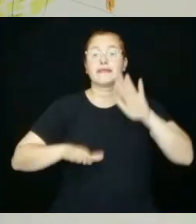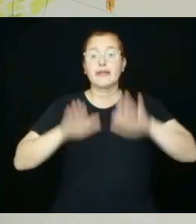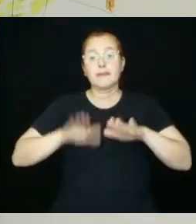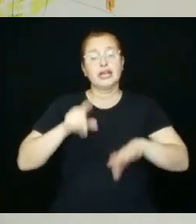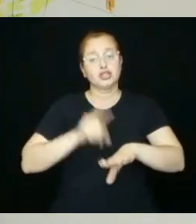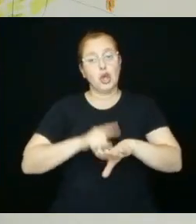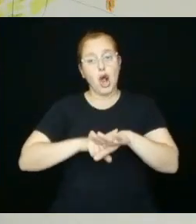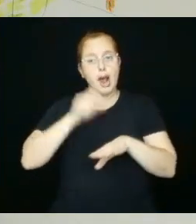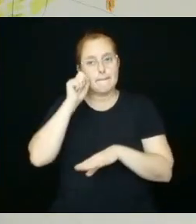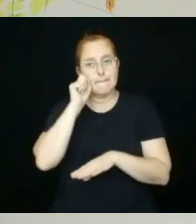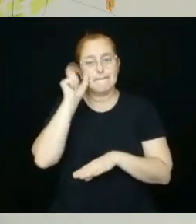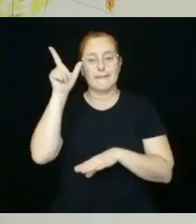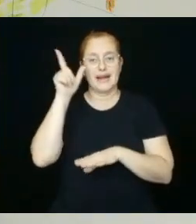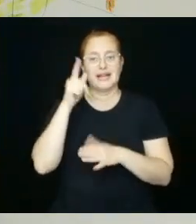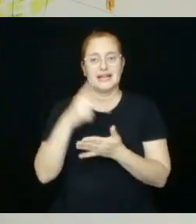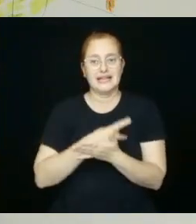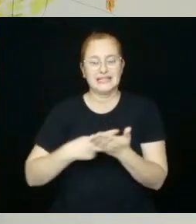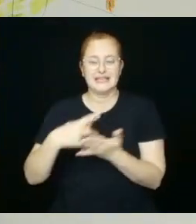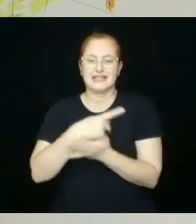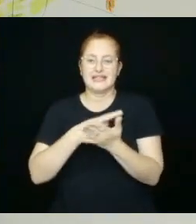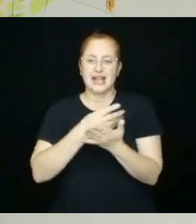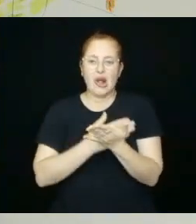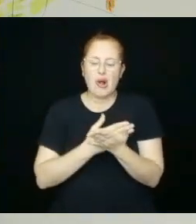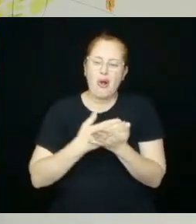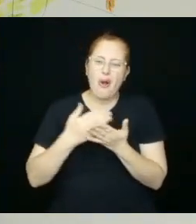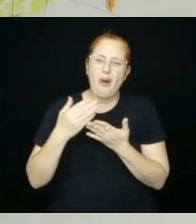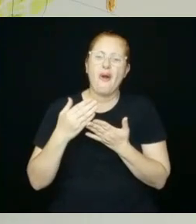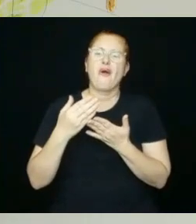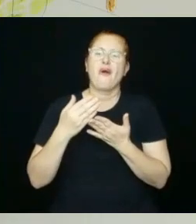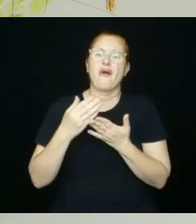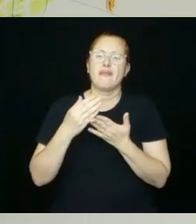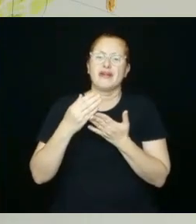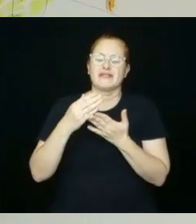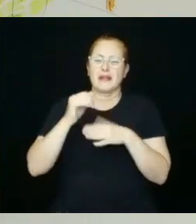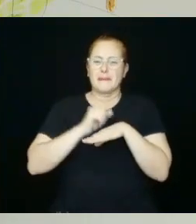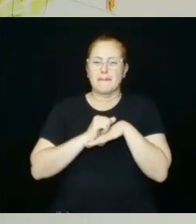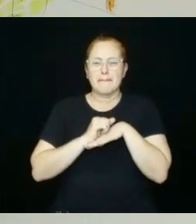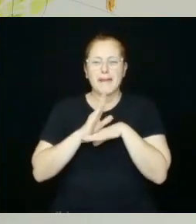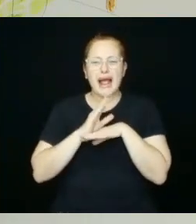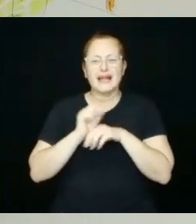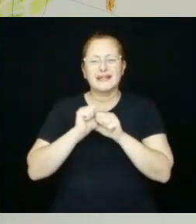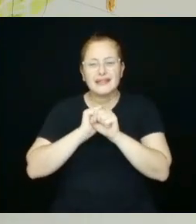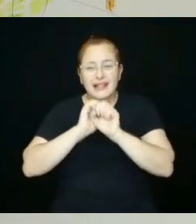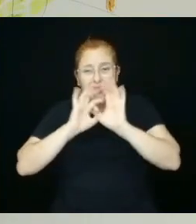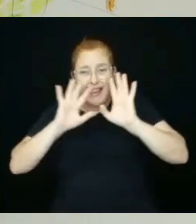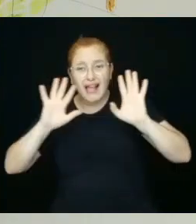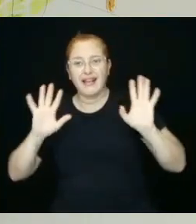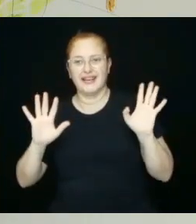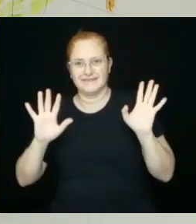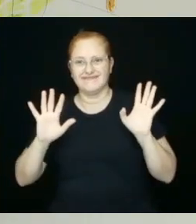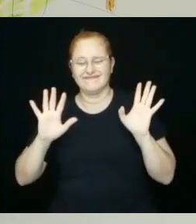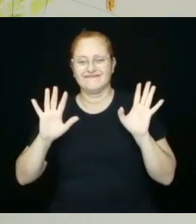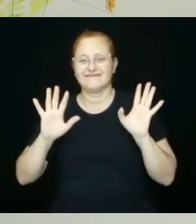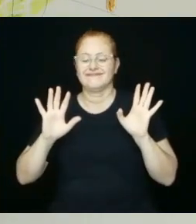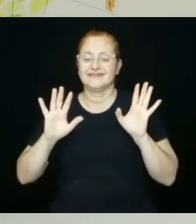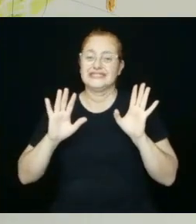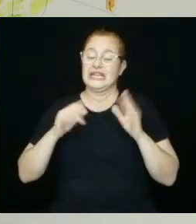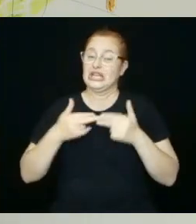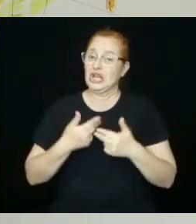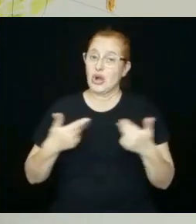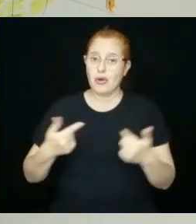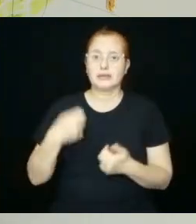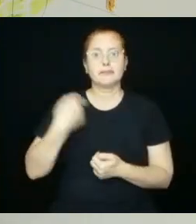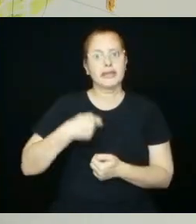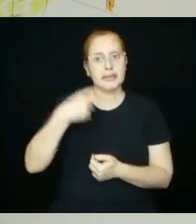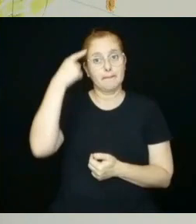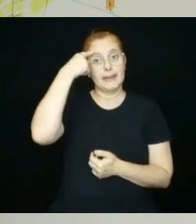engano, os desenhos aqui de baixo, eles começam a decantar um pouquinho, ficam mais clarinhos, mais... E aí era uma coisa que eu